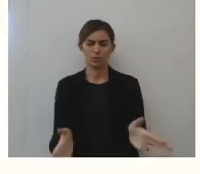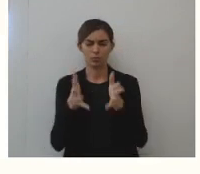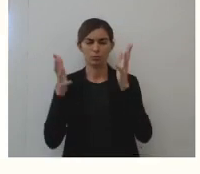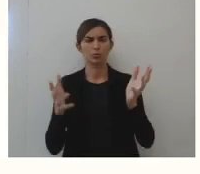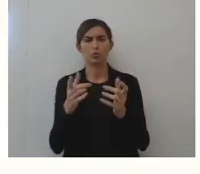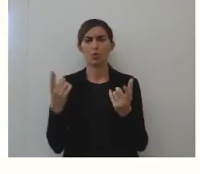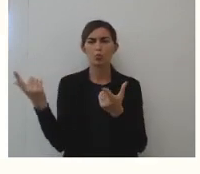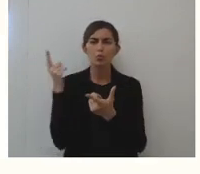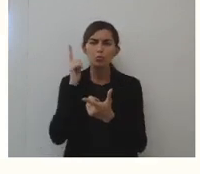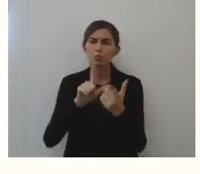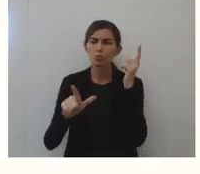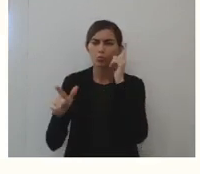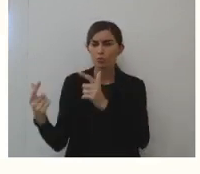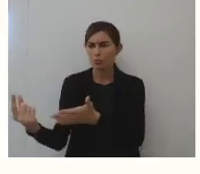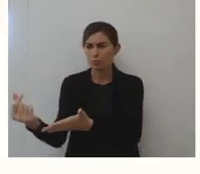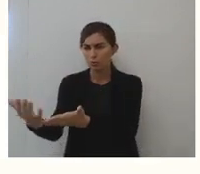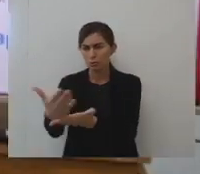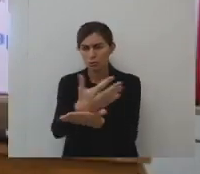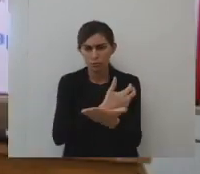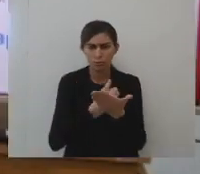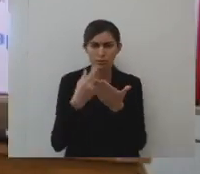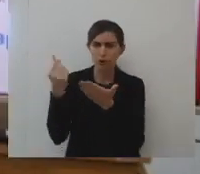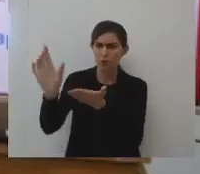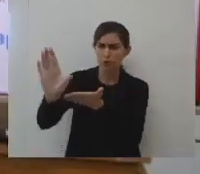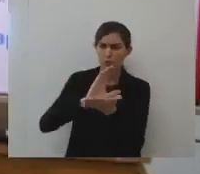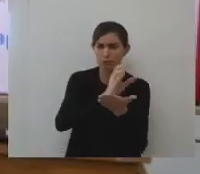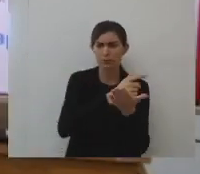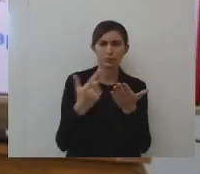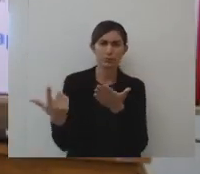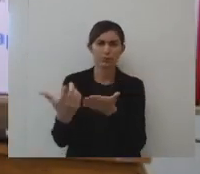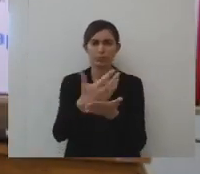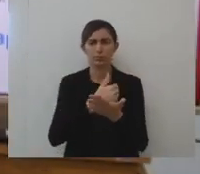por lucros, portanto temos duas